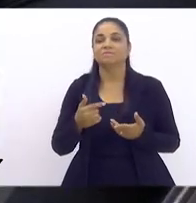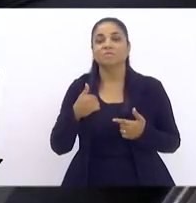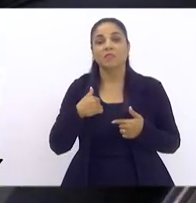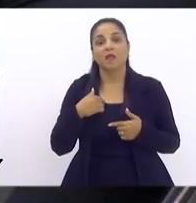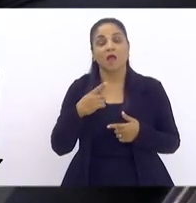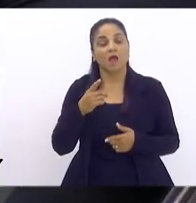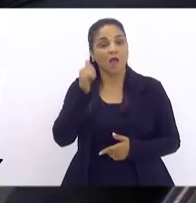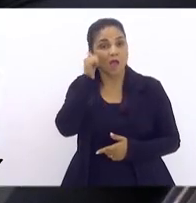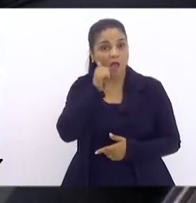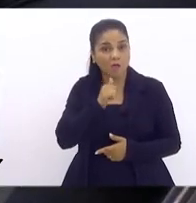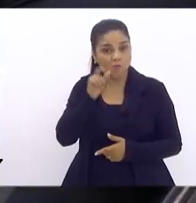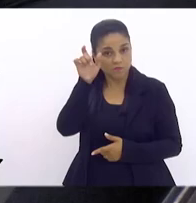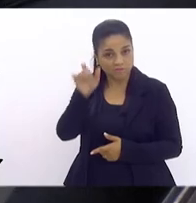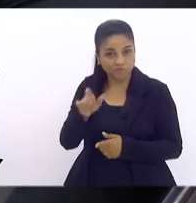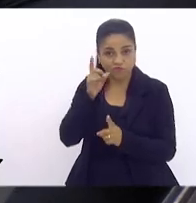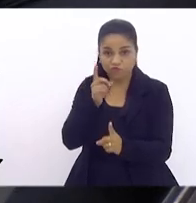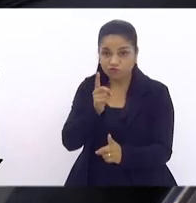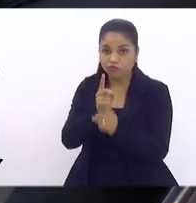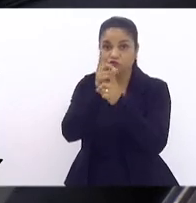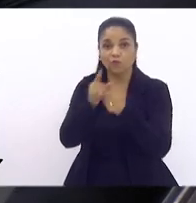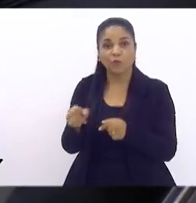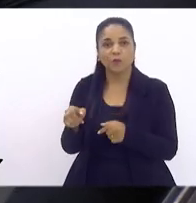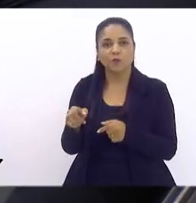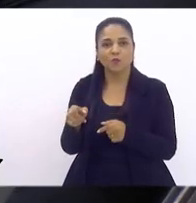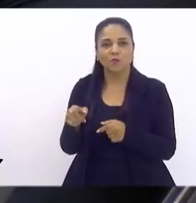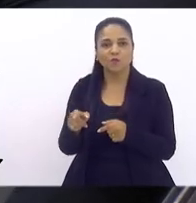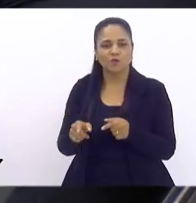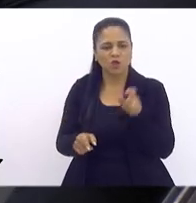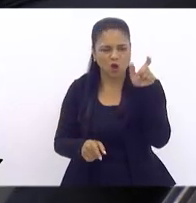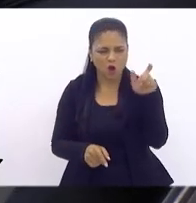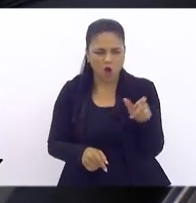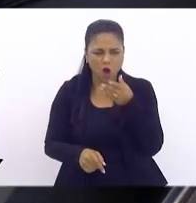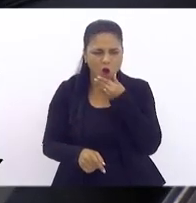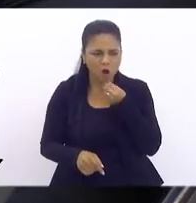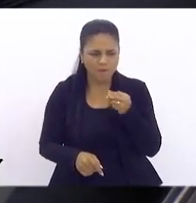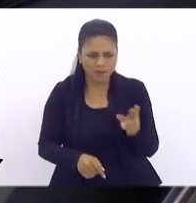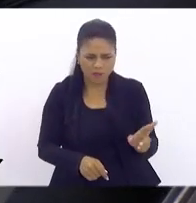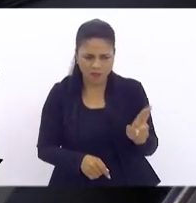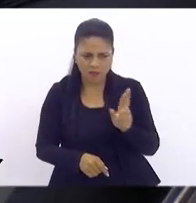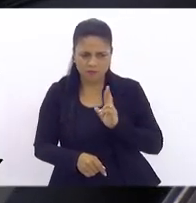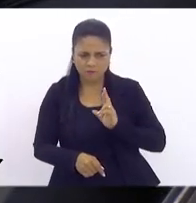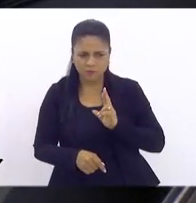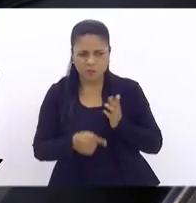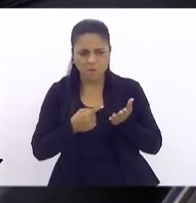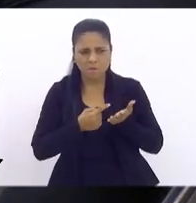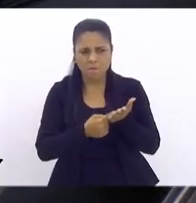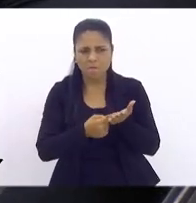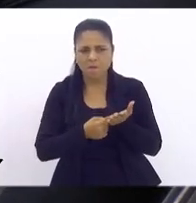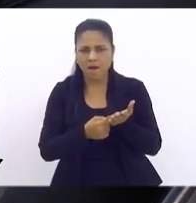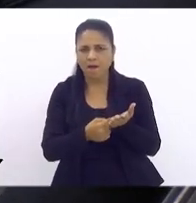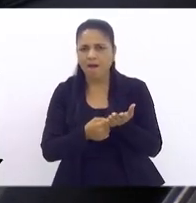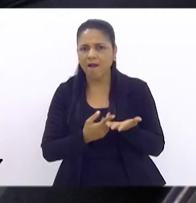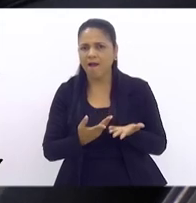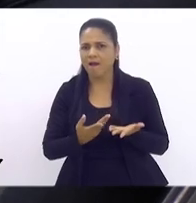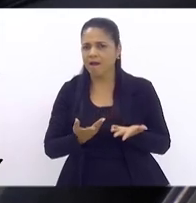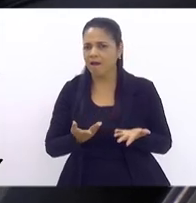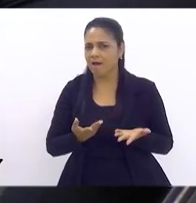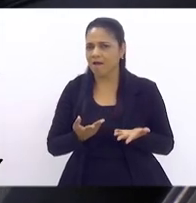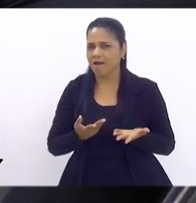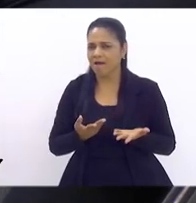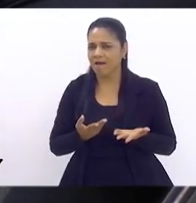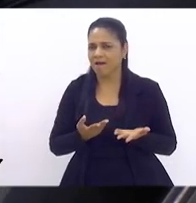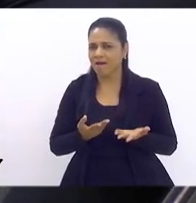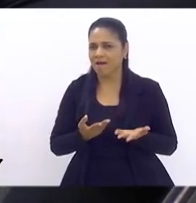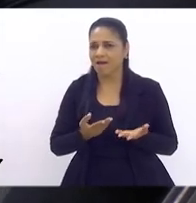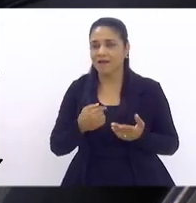mulher descobriu essa situação Porque alguns homens começaram a responder querendo marcar um programa e ele colocava